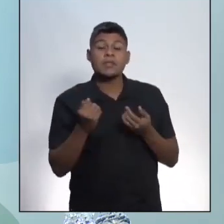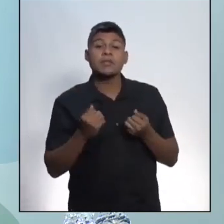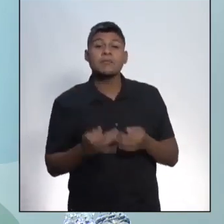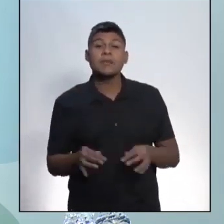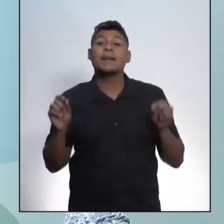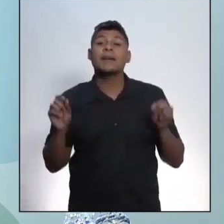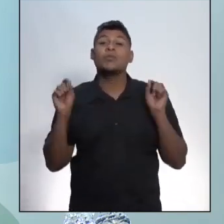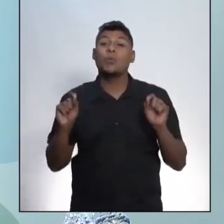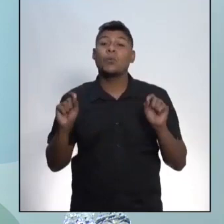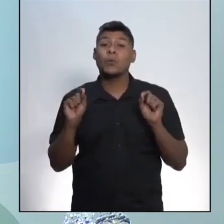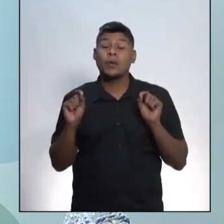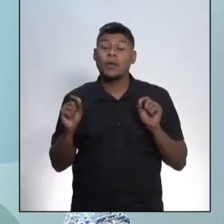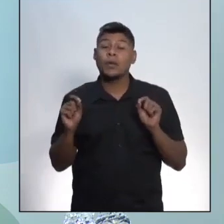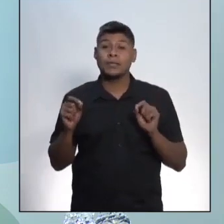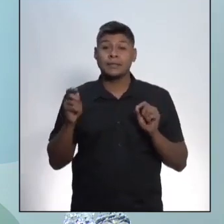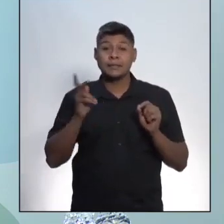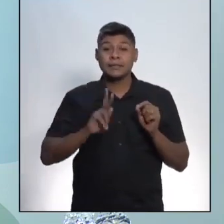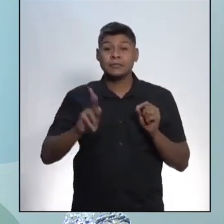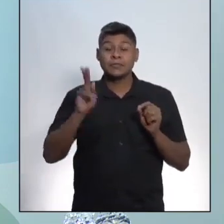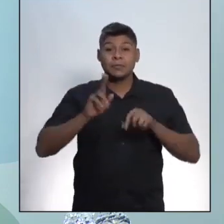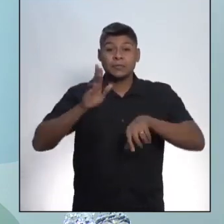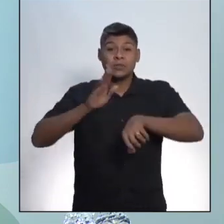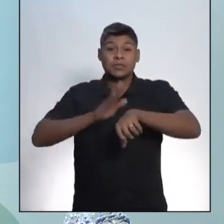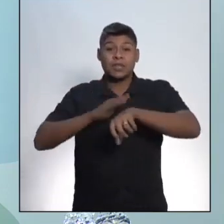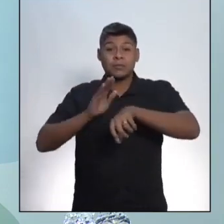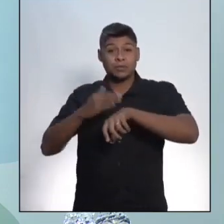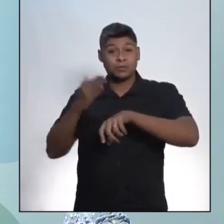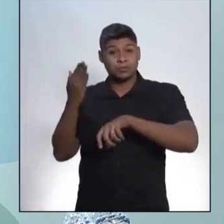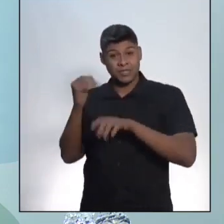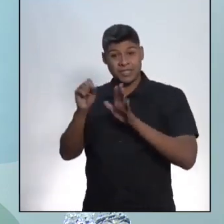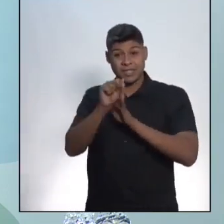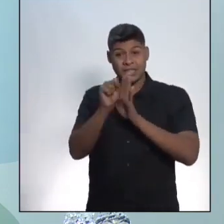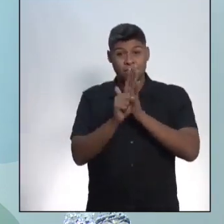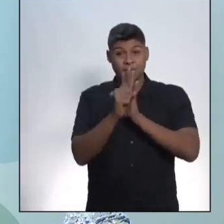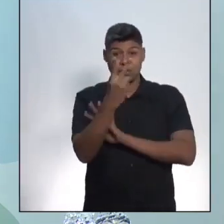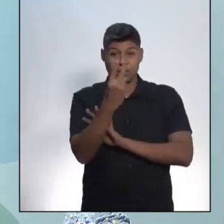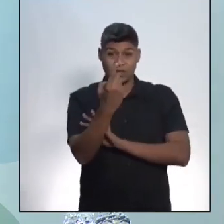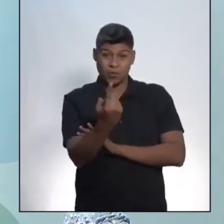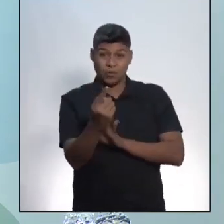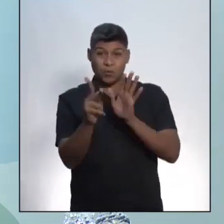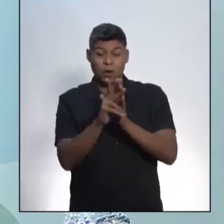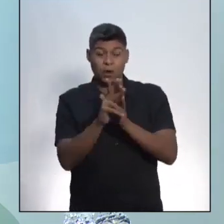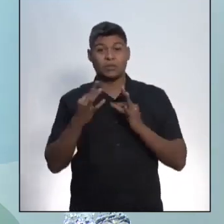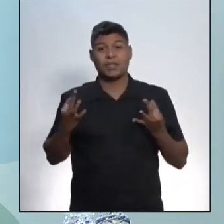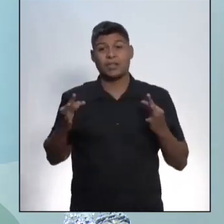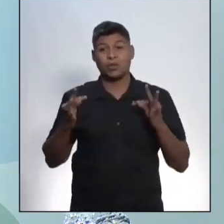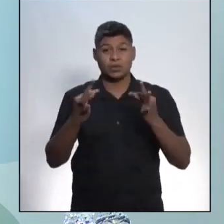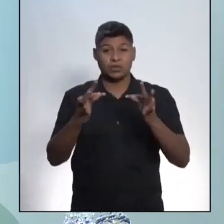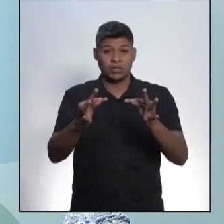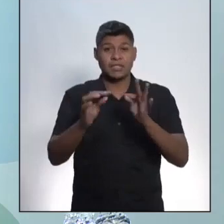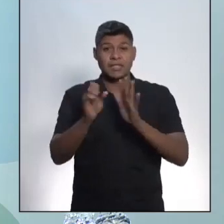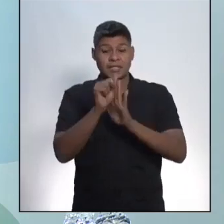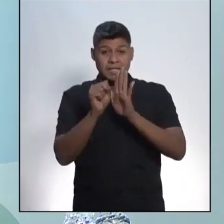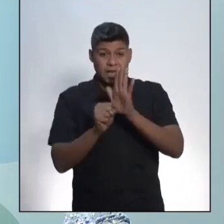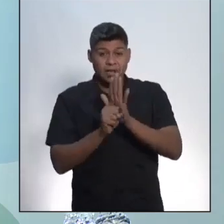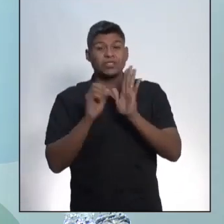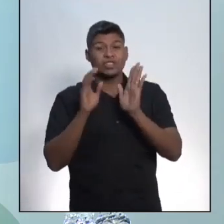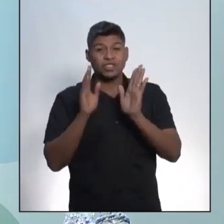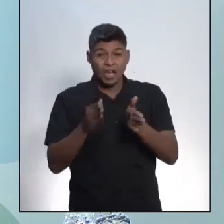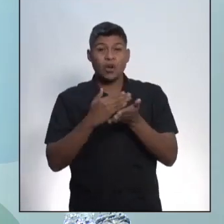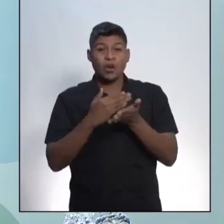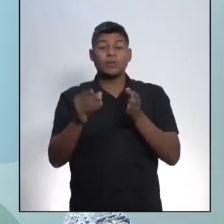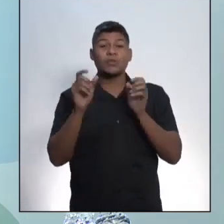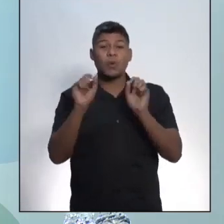que eu ouço há algum tempo que o século XXI é o século da tecnologia, que esse século já